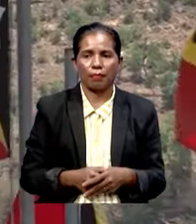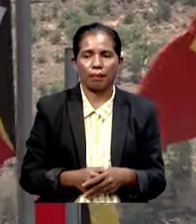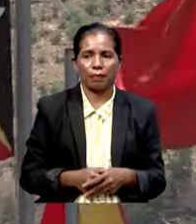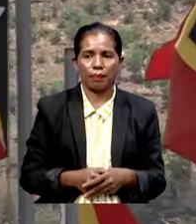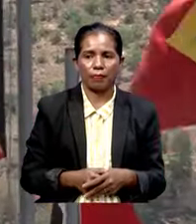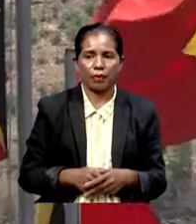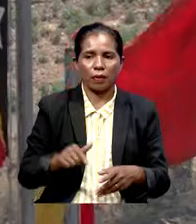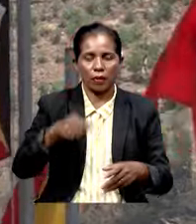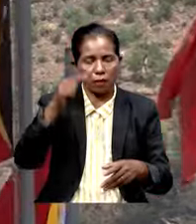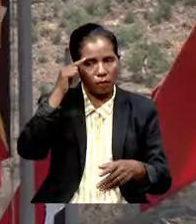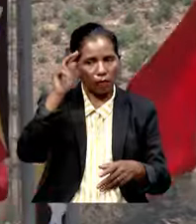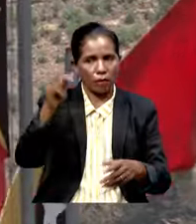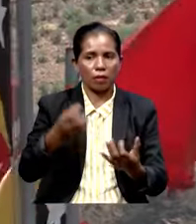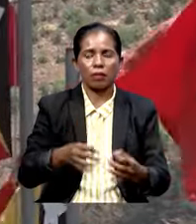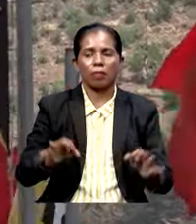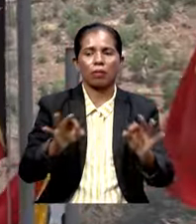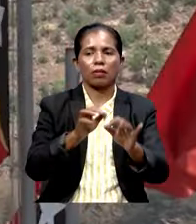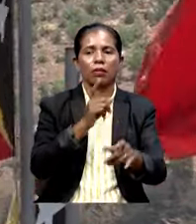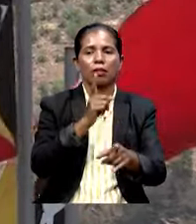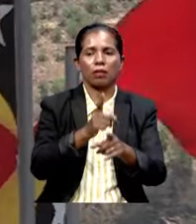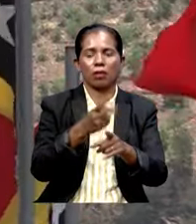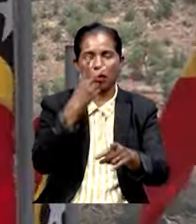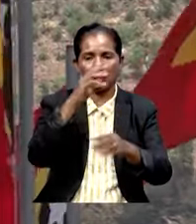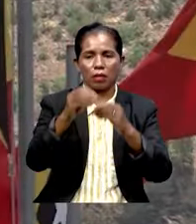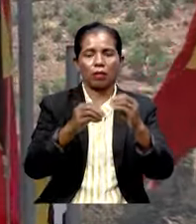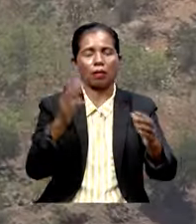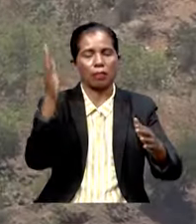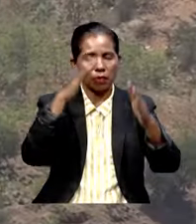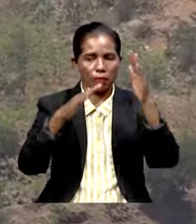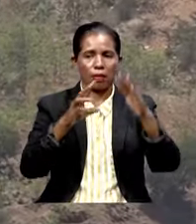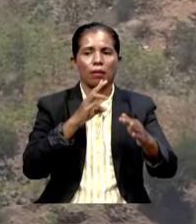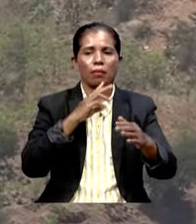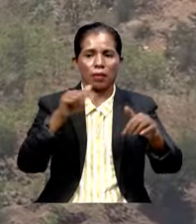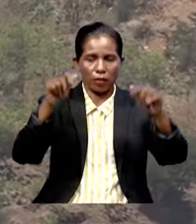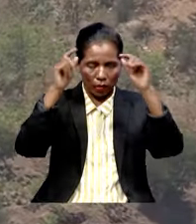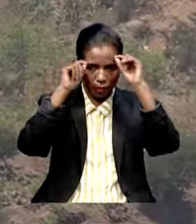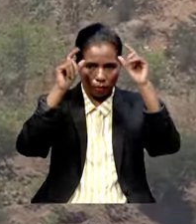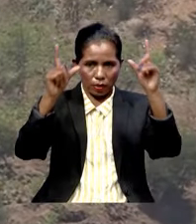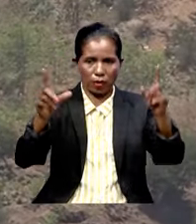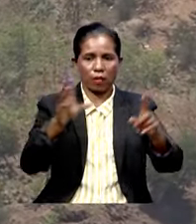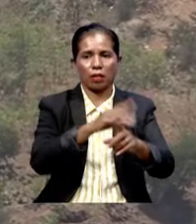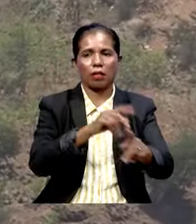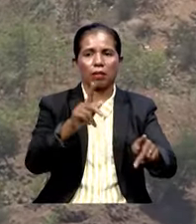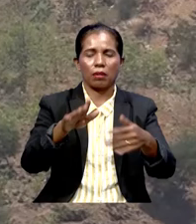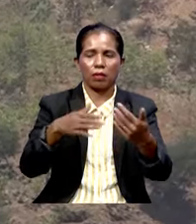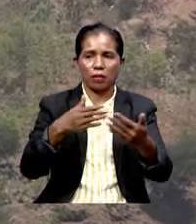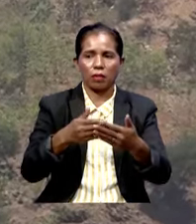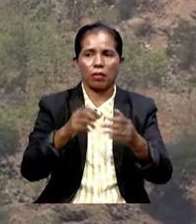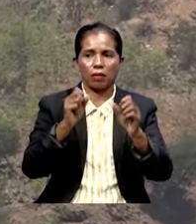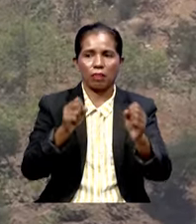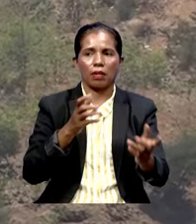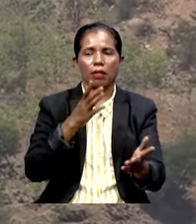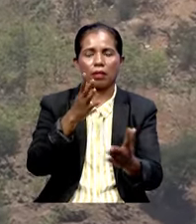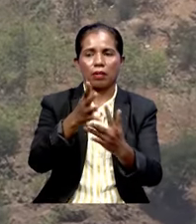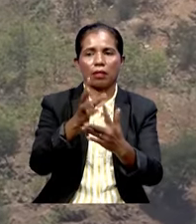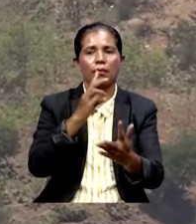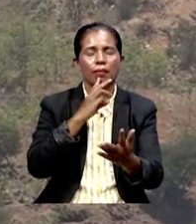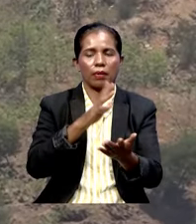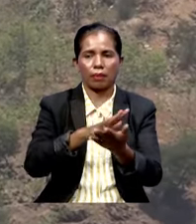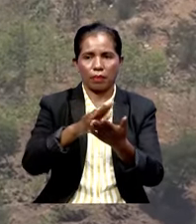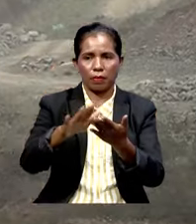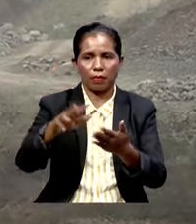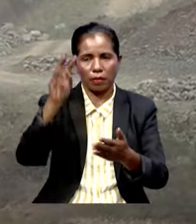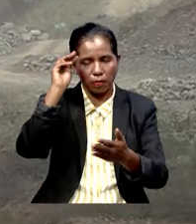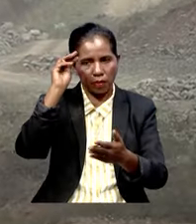Papel governo nian importante tebe soli soluciona problema B e a Timor-Leste, non é população roto, mele acessa ba B mos.